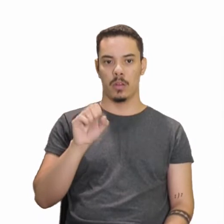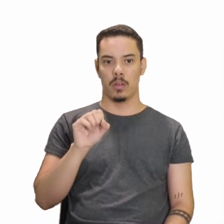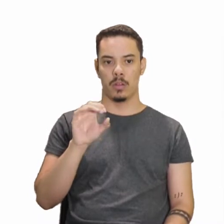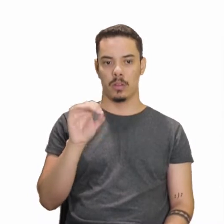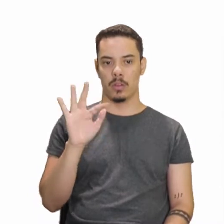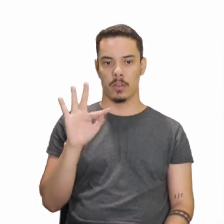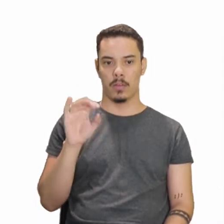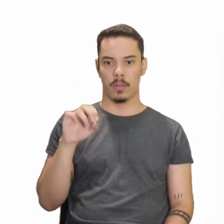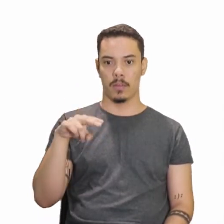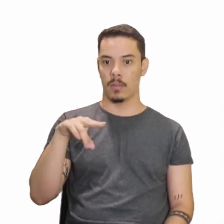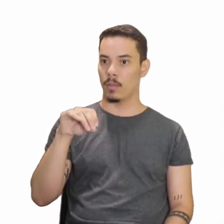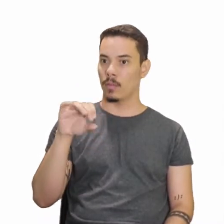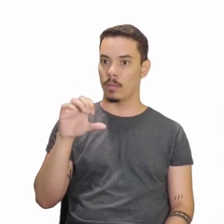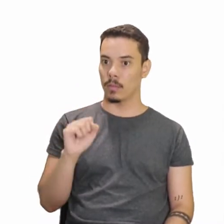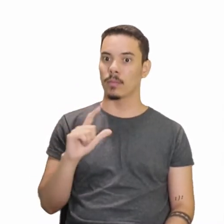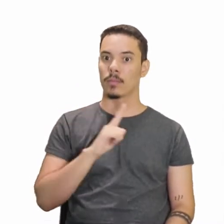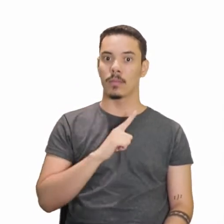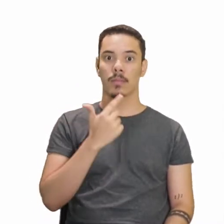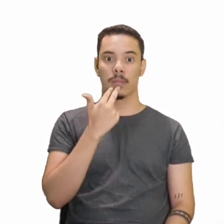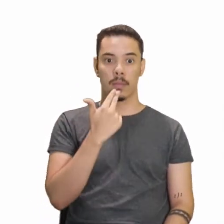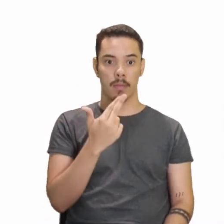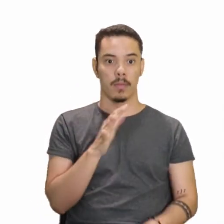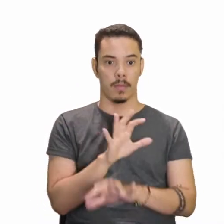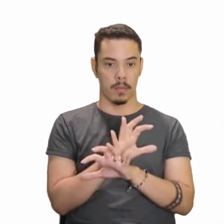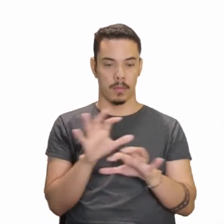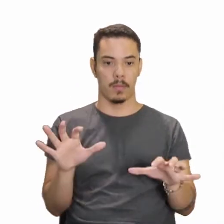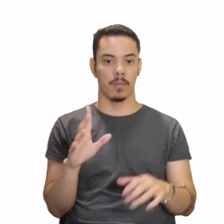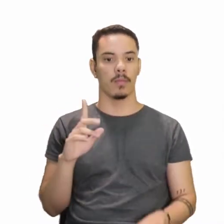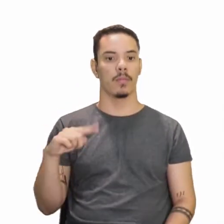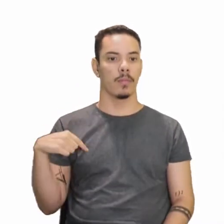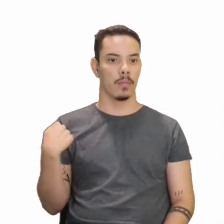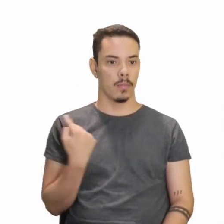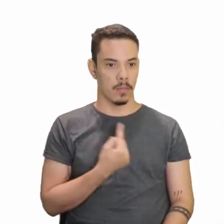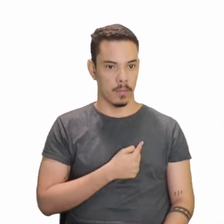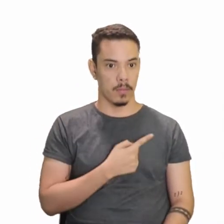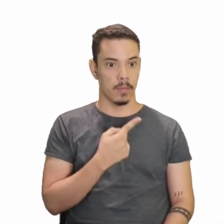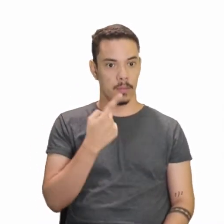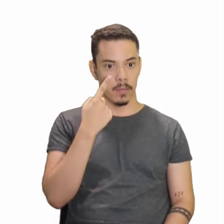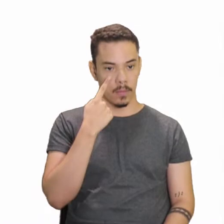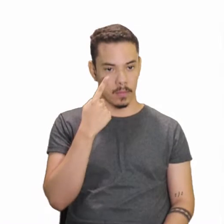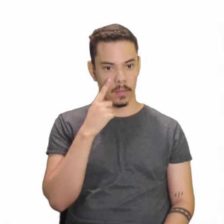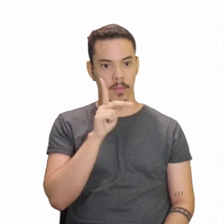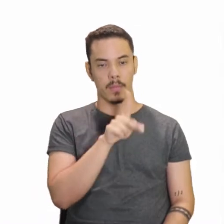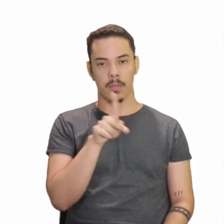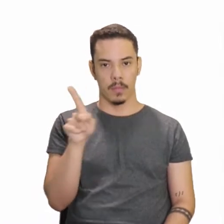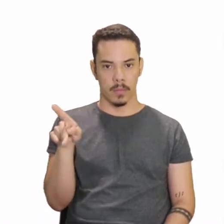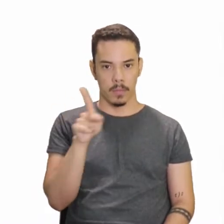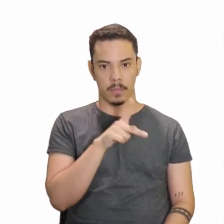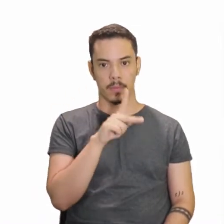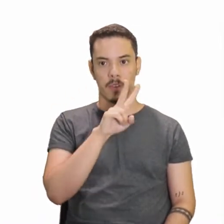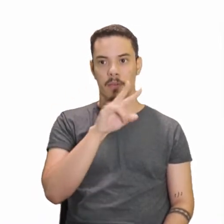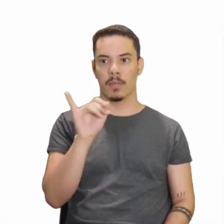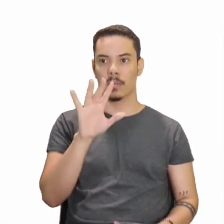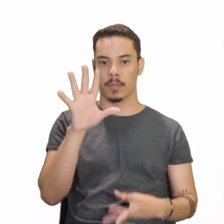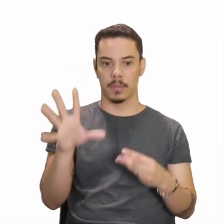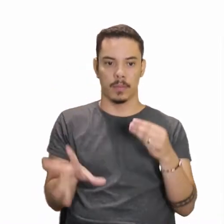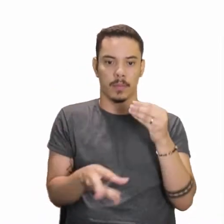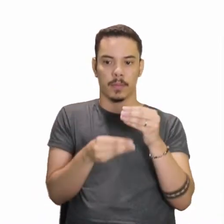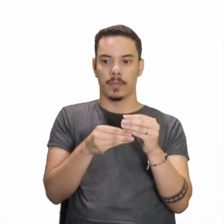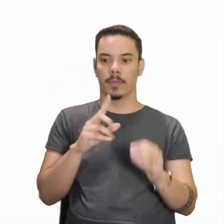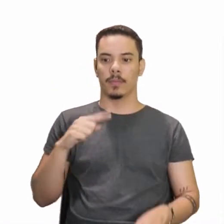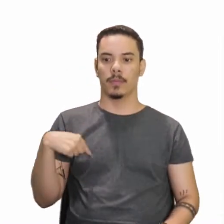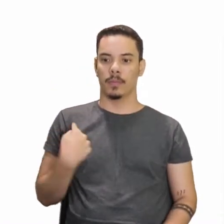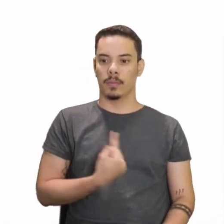Que tem aí esse idioma. E aí nós vamos um a um, certo? Aí o professor Jorge vai contribuir sobre